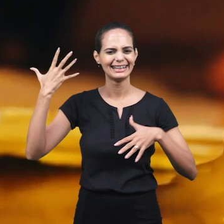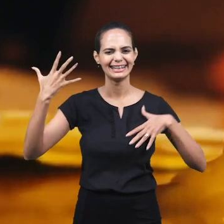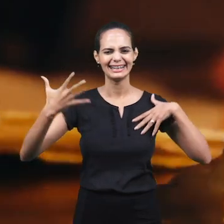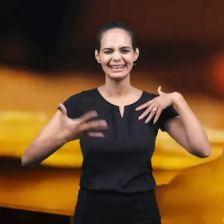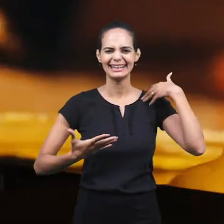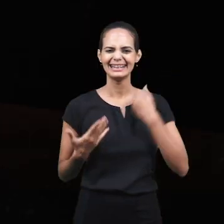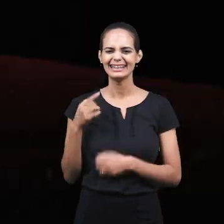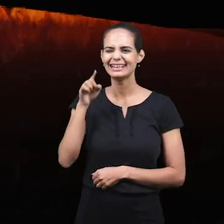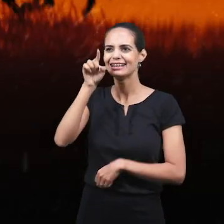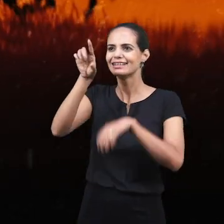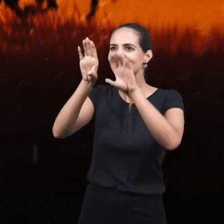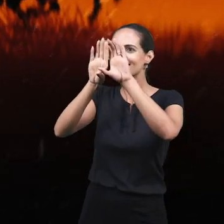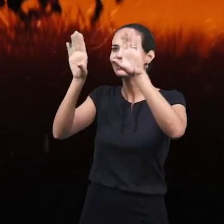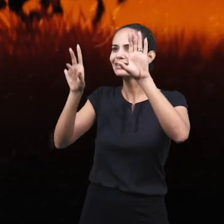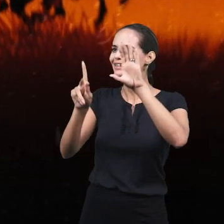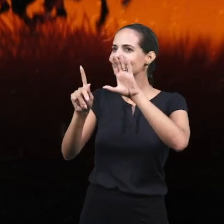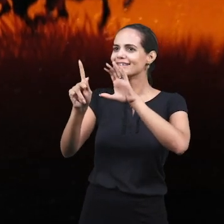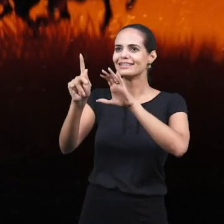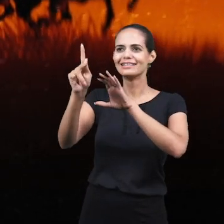Com